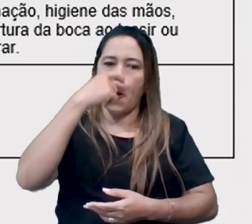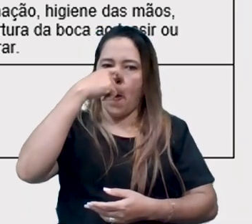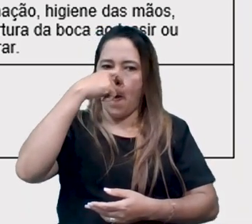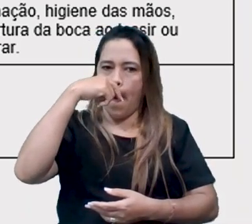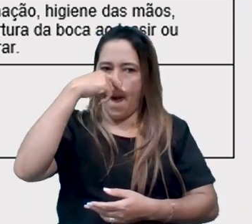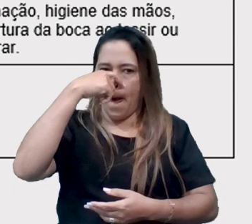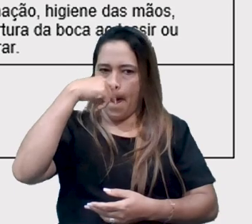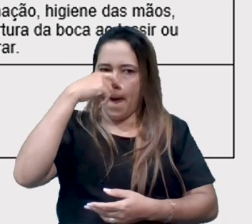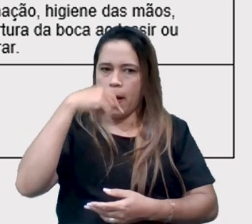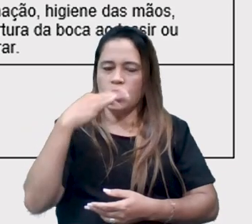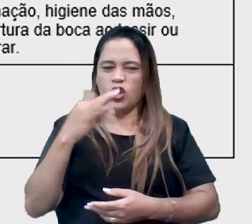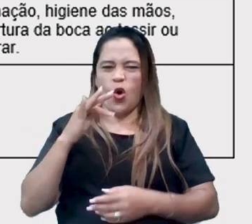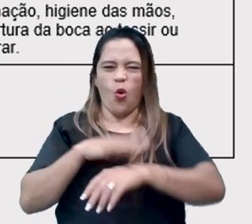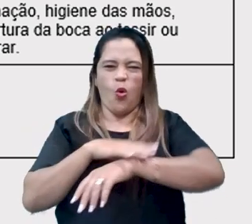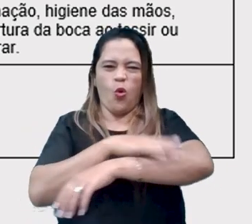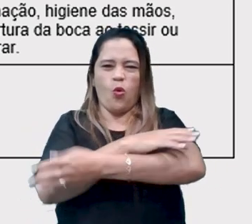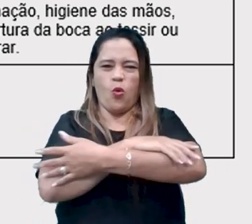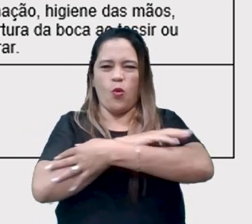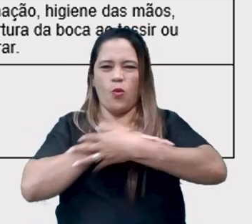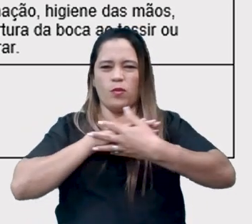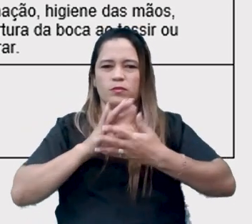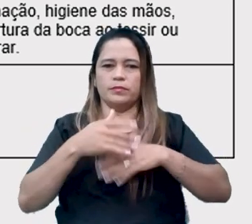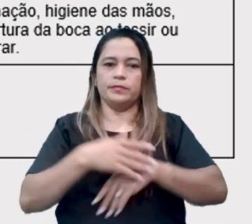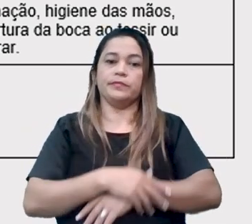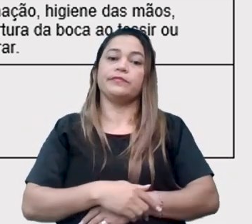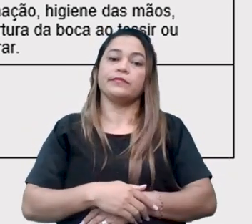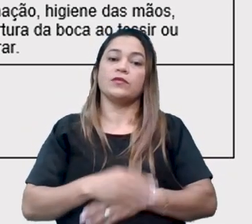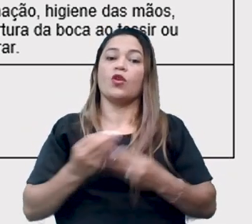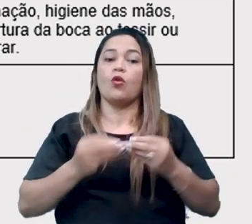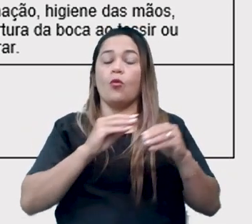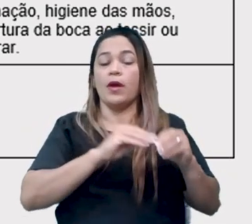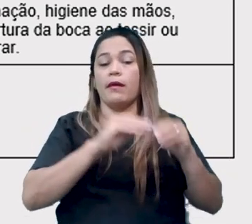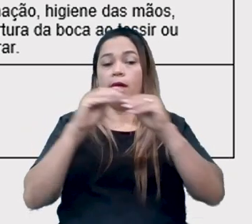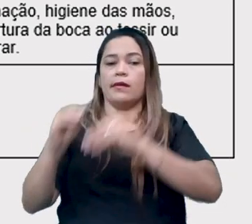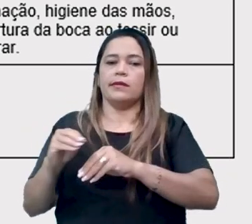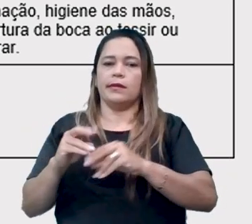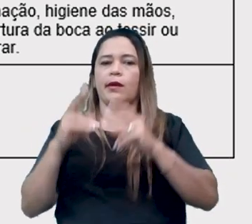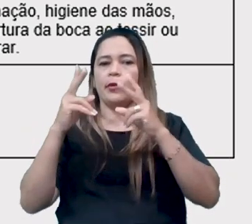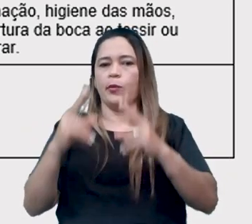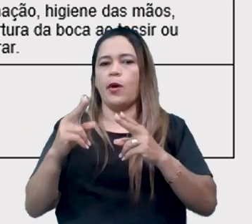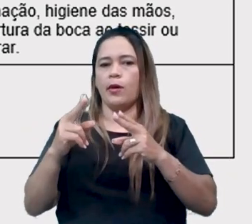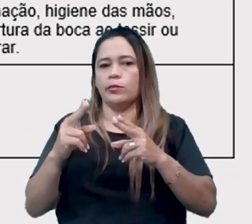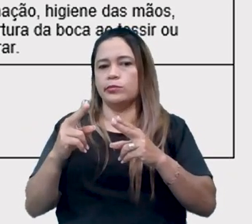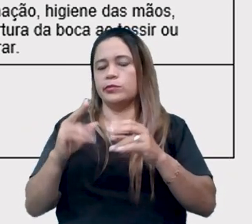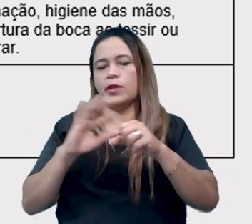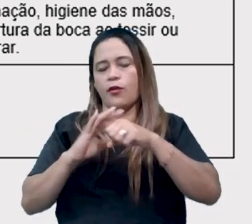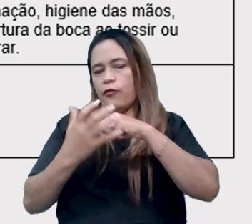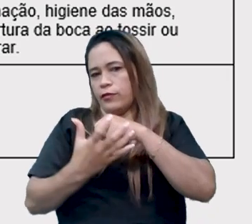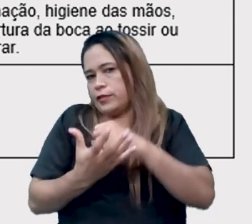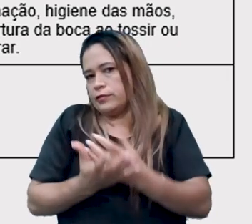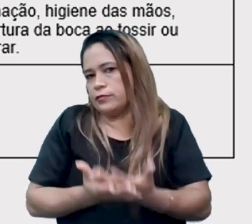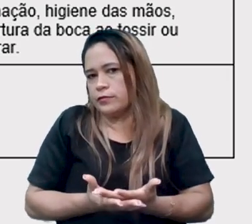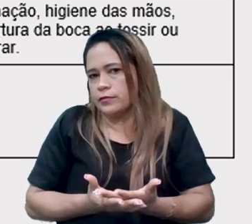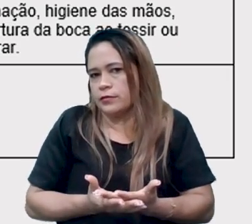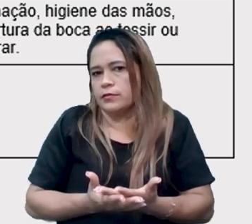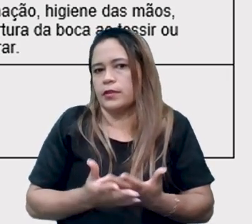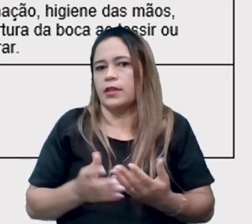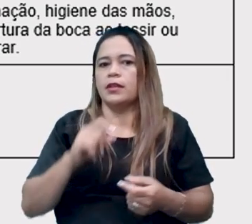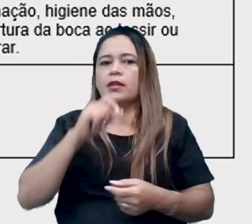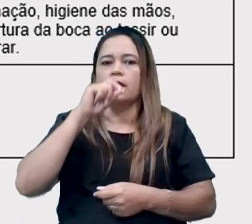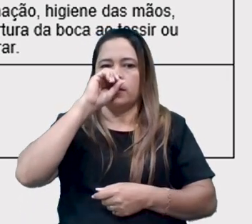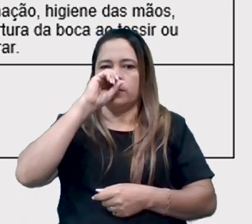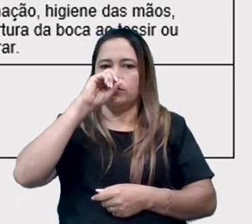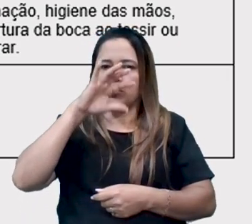é a coriza, dores na musculatura. Transmissão, ó, igualzinha a transmissão da Covid, tá bom? A gente pega também através